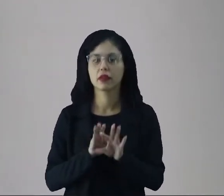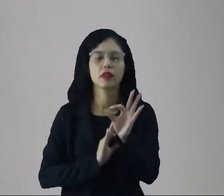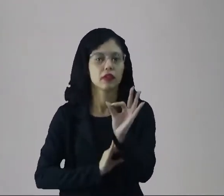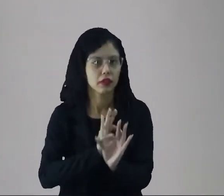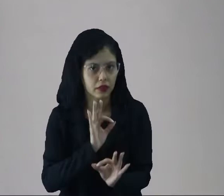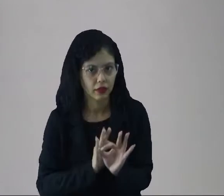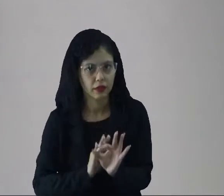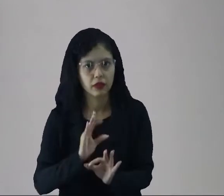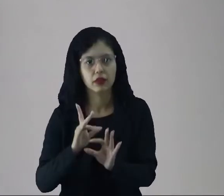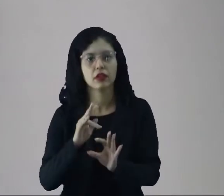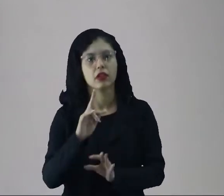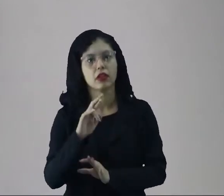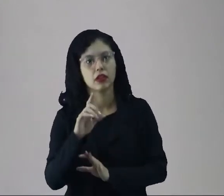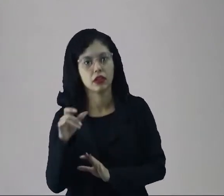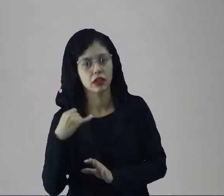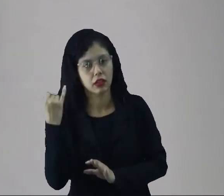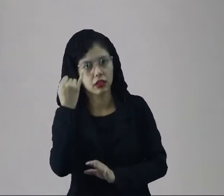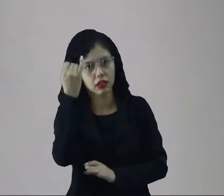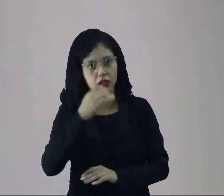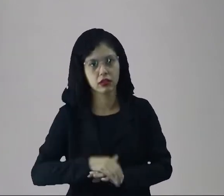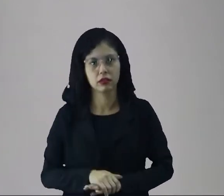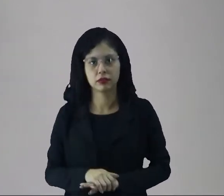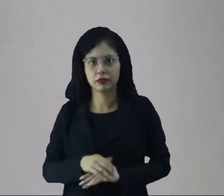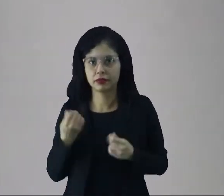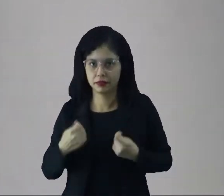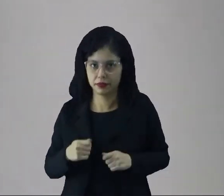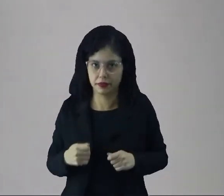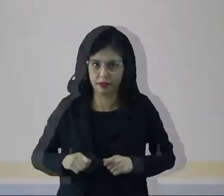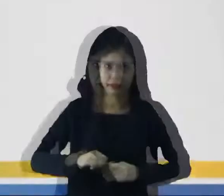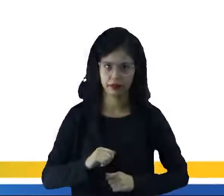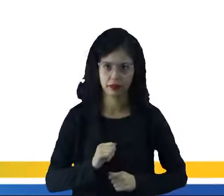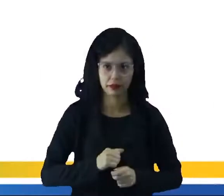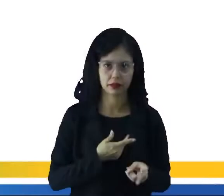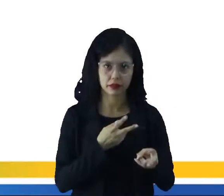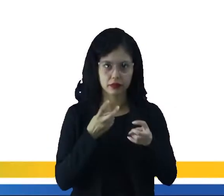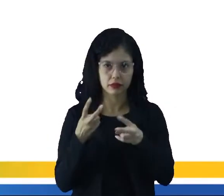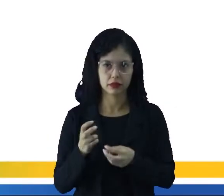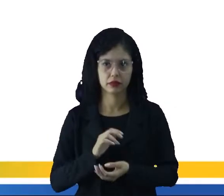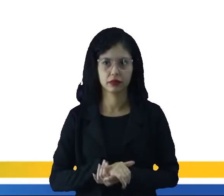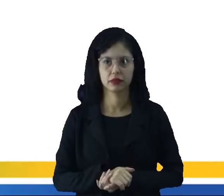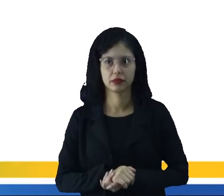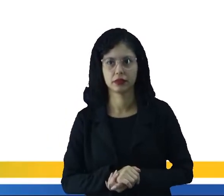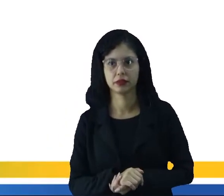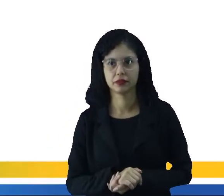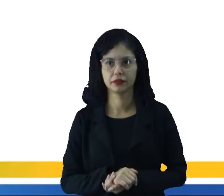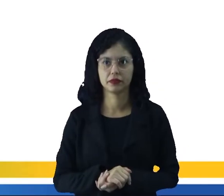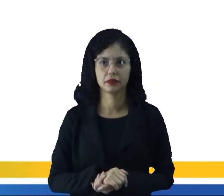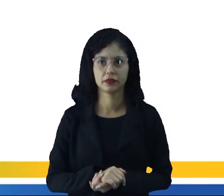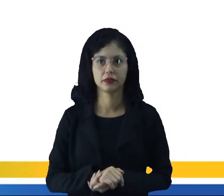esboço cartográfico importante que deve ser observado.